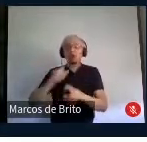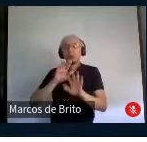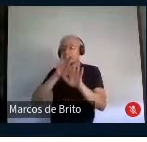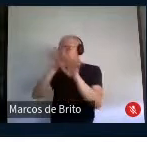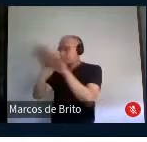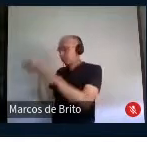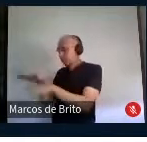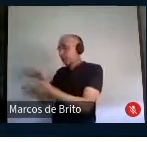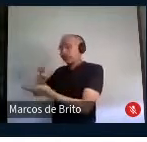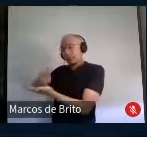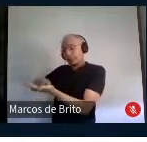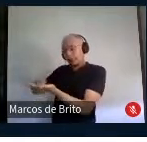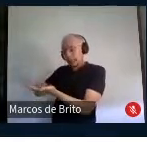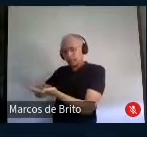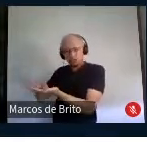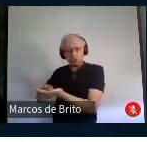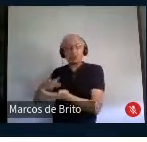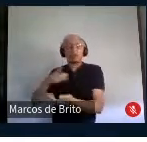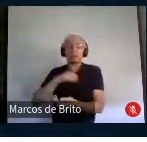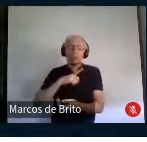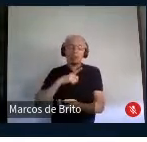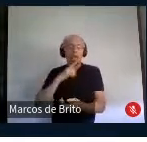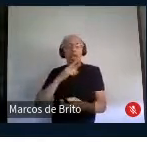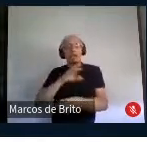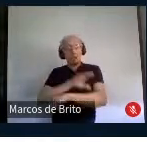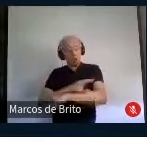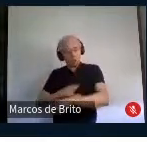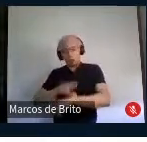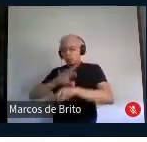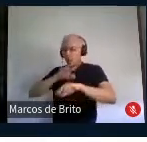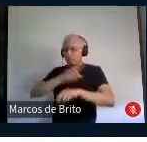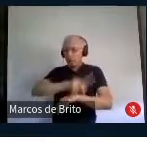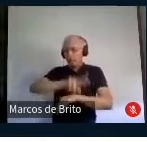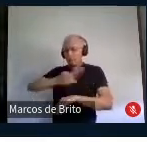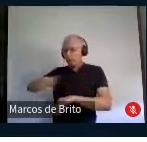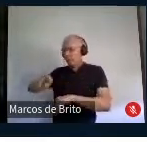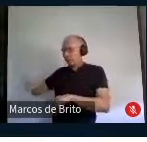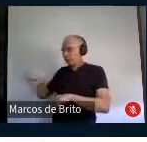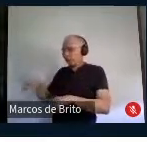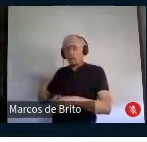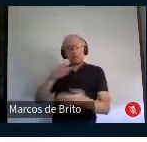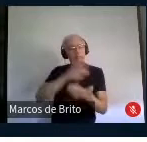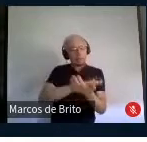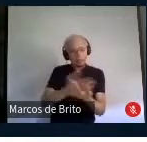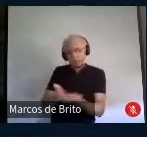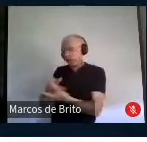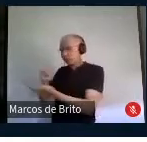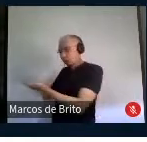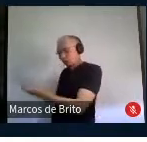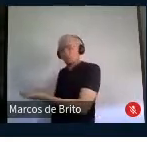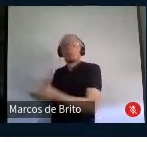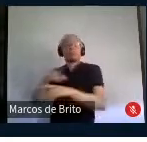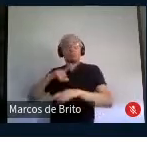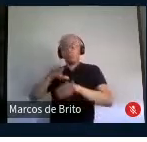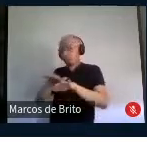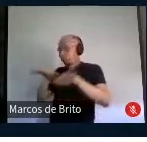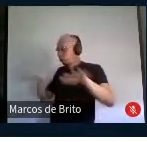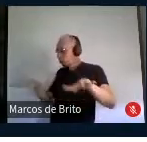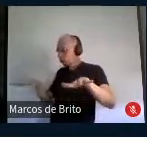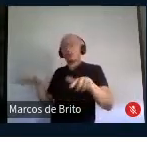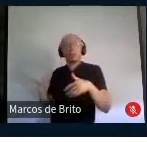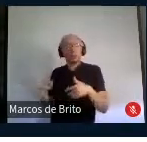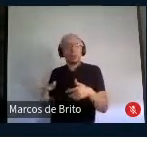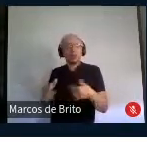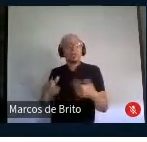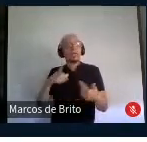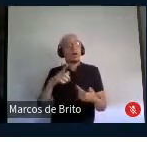seja, o CAISDE hoje tem curso para intérprete educacional, tem curso para tradutor educacional, e isso é muito legal, porque a gente vê que existe